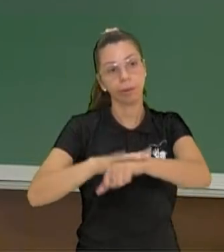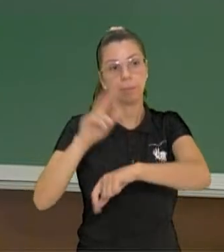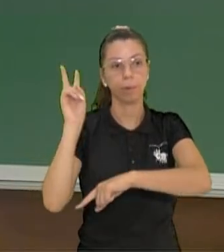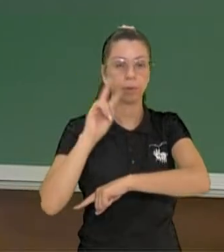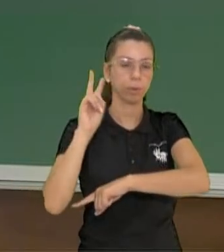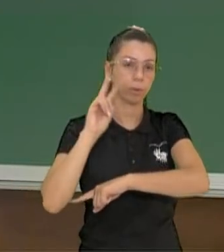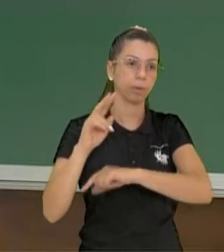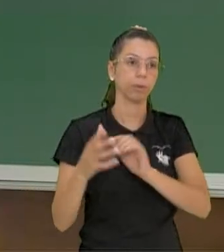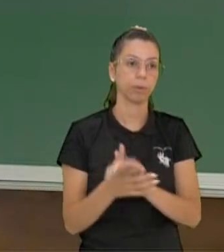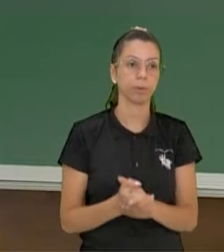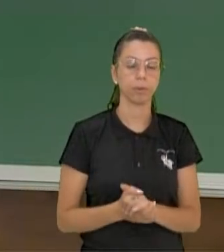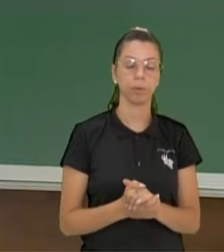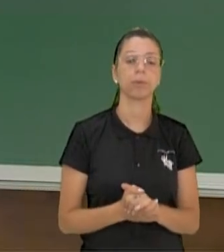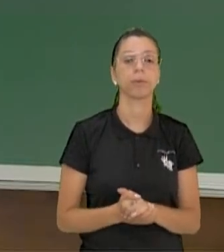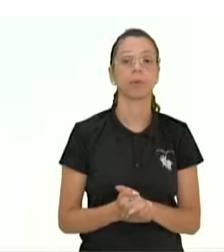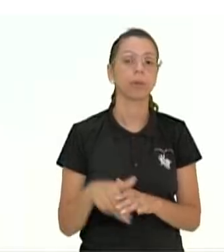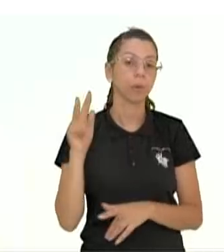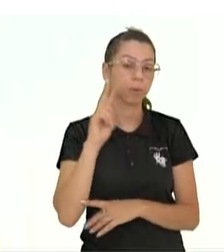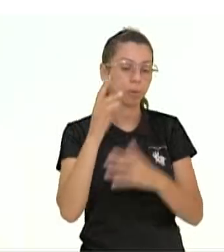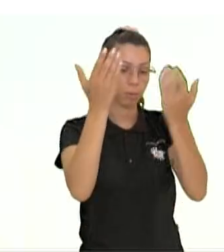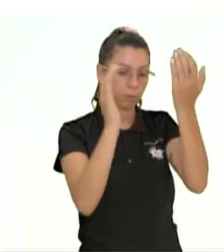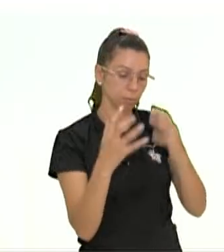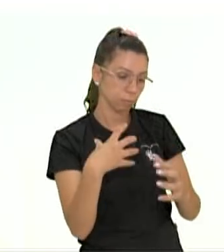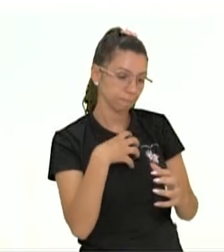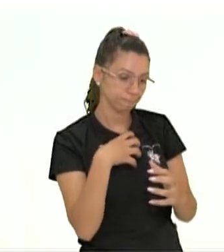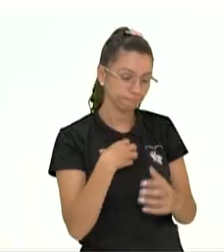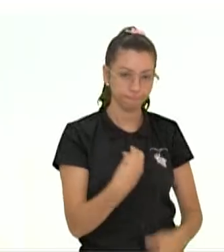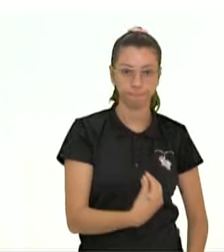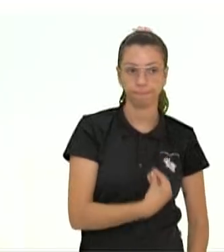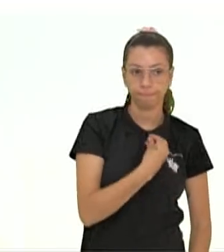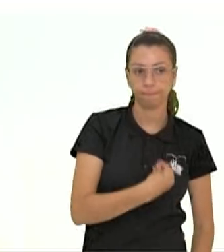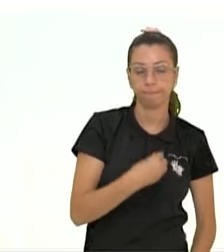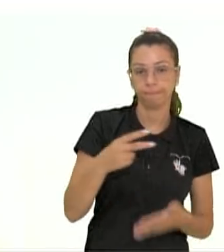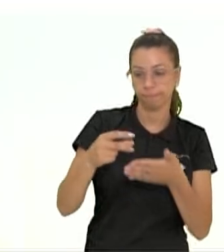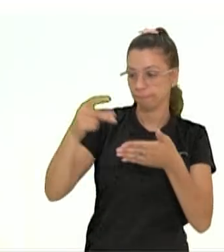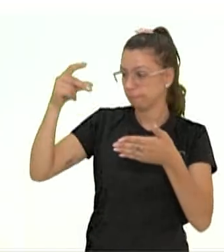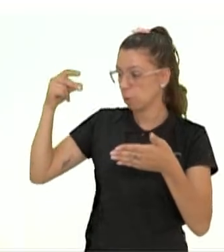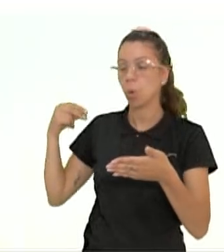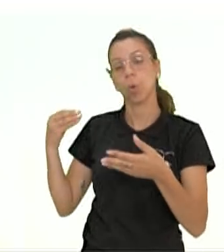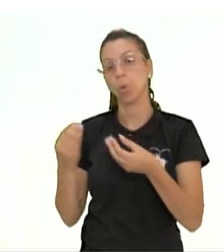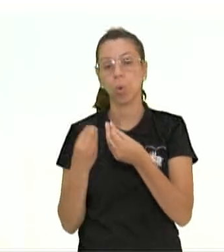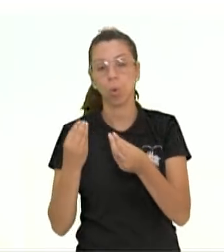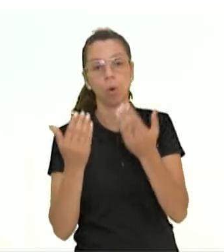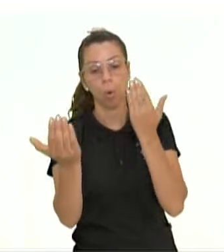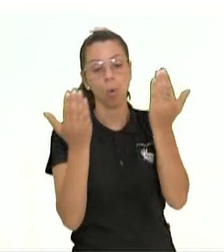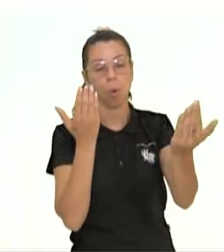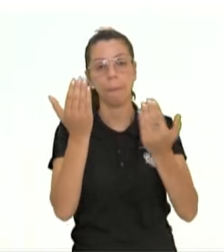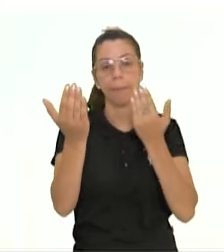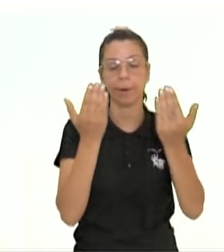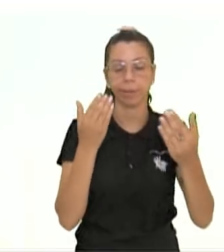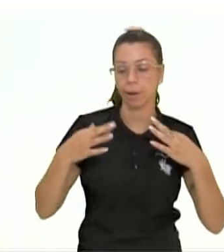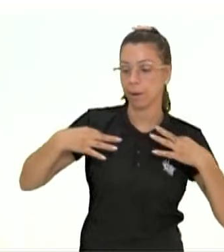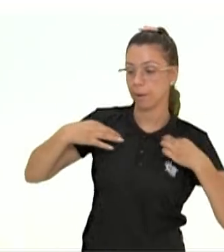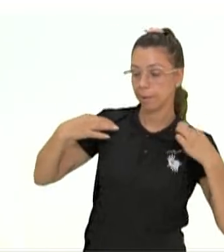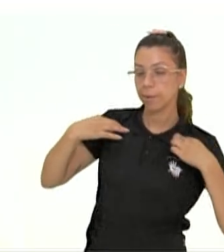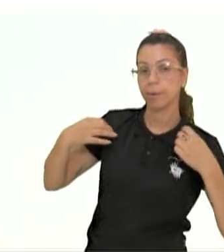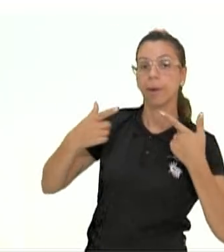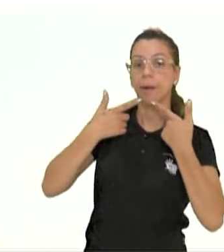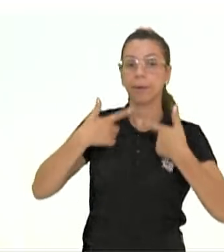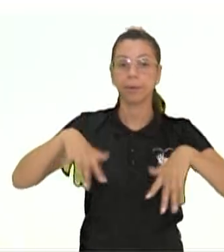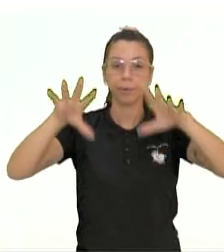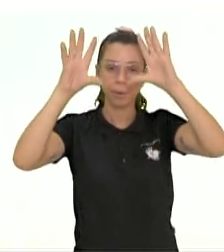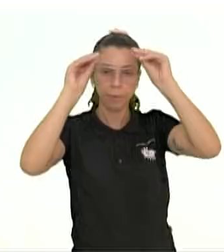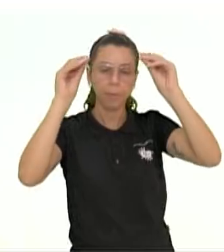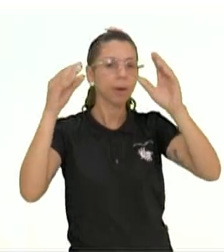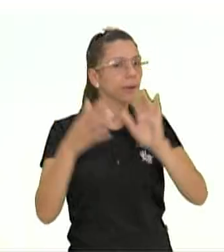Vamos lá? A história busca analisar o modo como as pessoas viviam nos tempos antigos, como vivem hoje, as vestimentas, a linguagem.